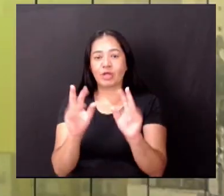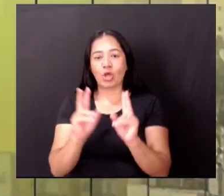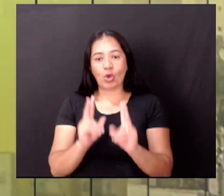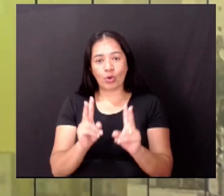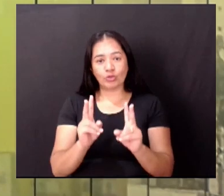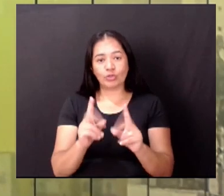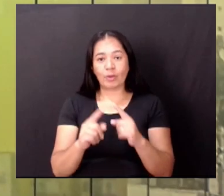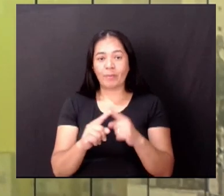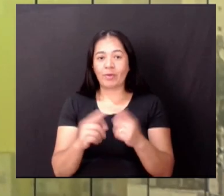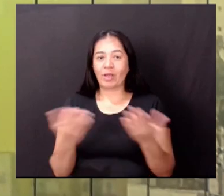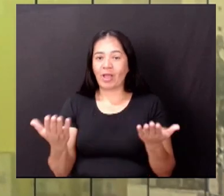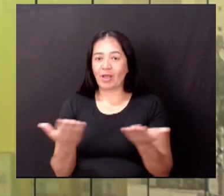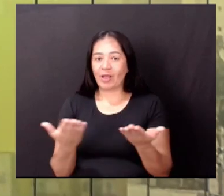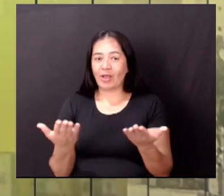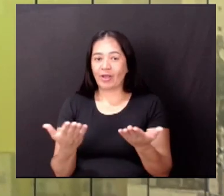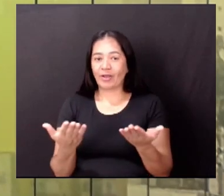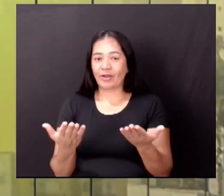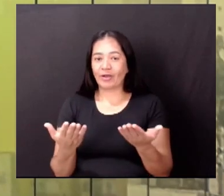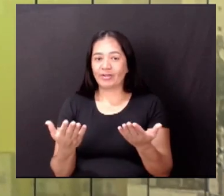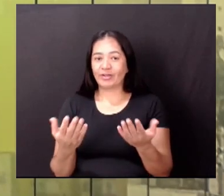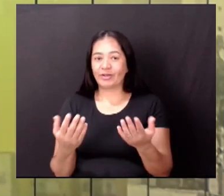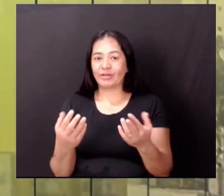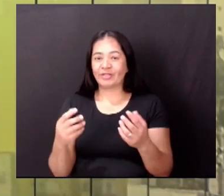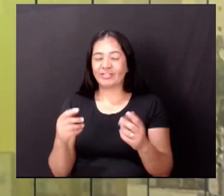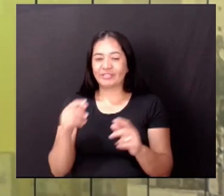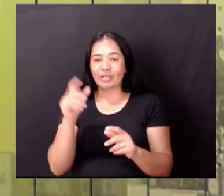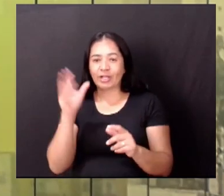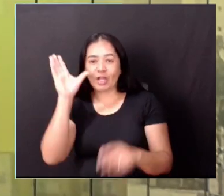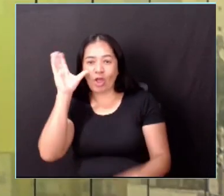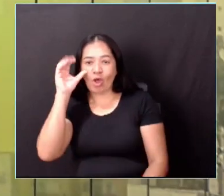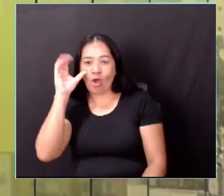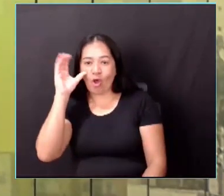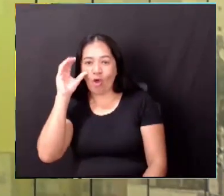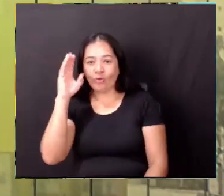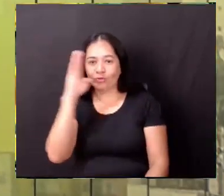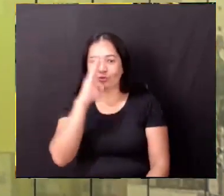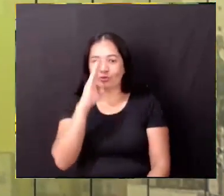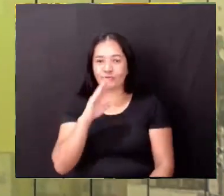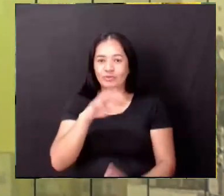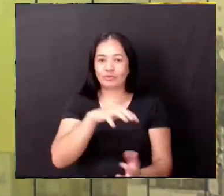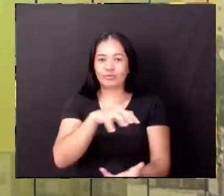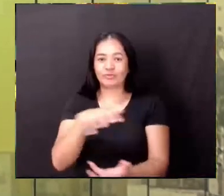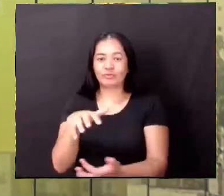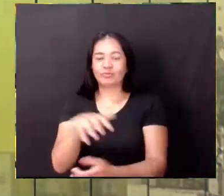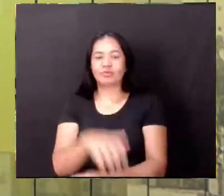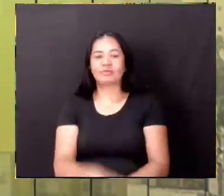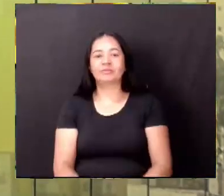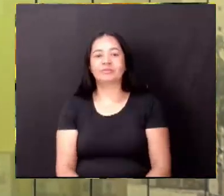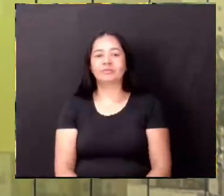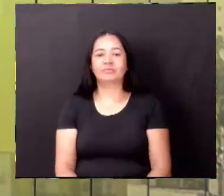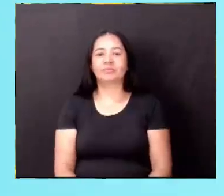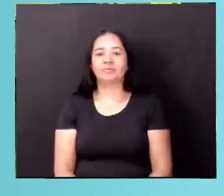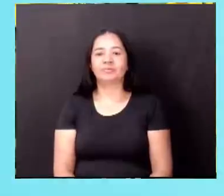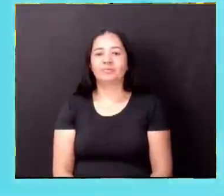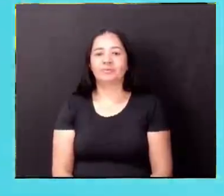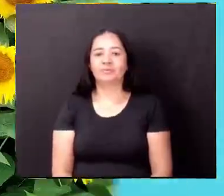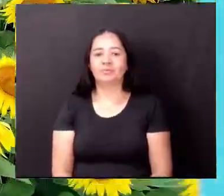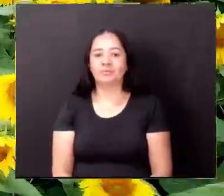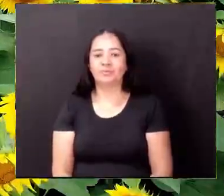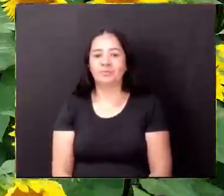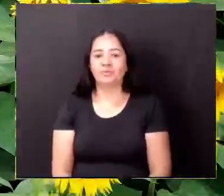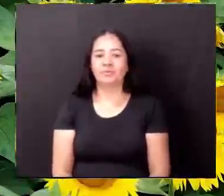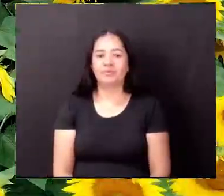nos assiste, continue com a gente porque agora é hora daquele giro ambiental das curiosidades do Brasil e do mundo.